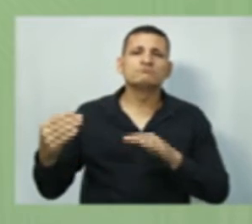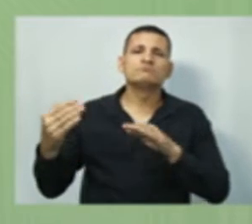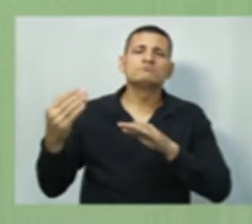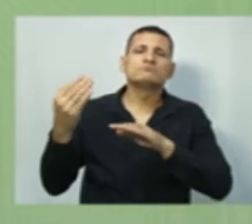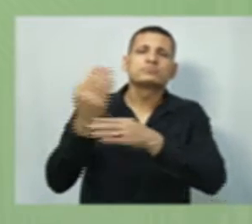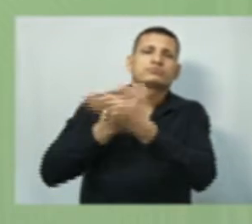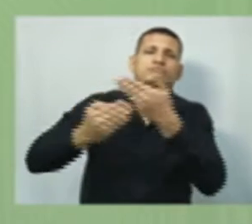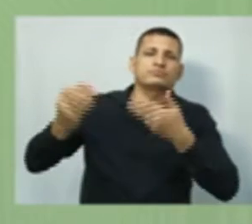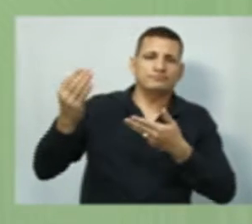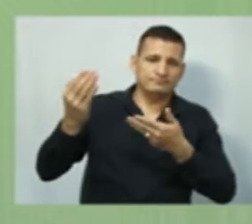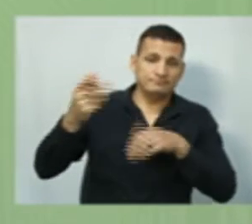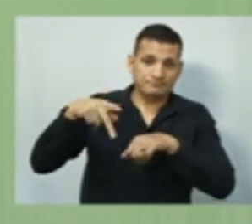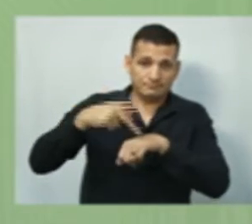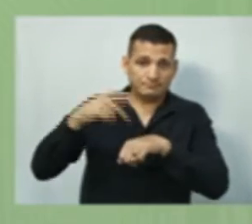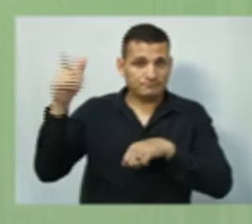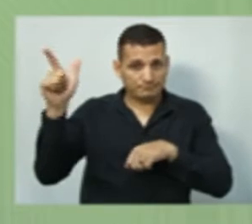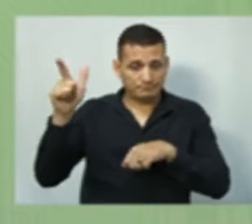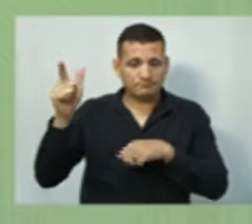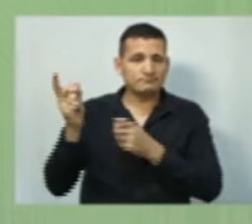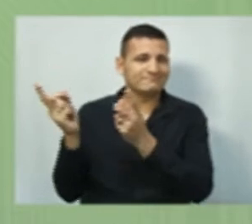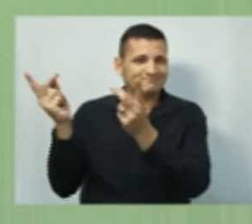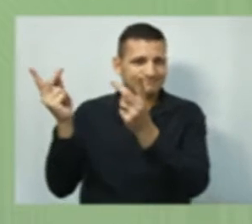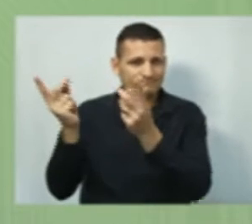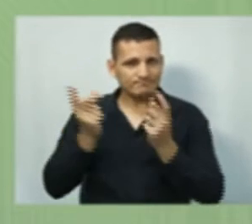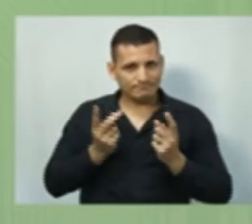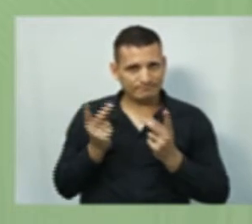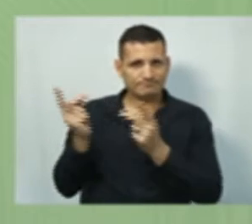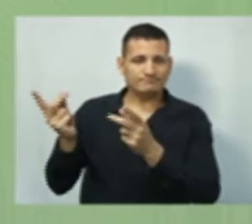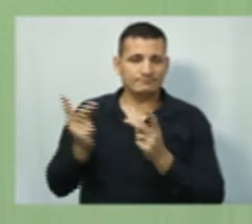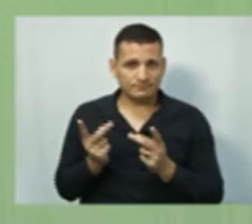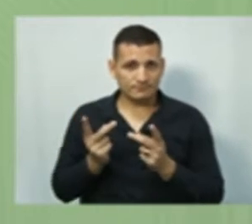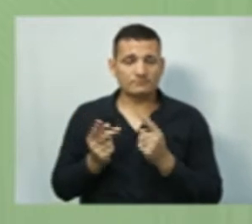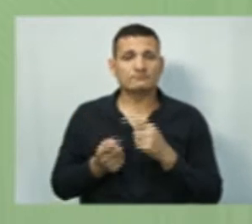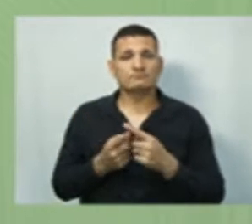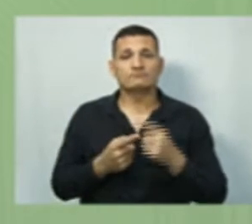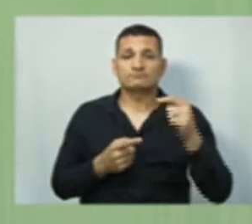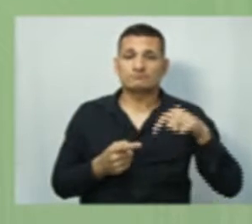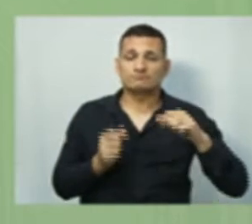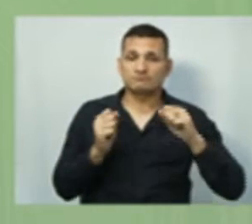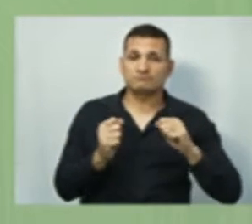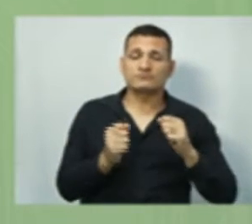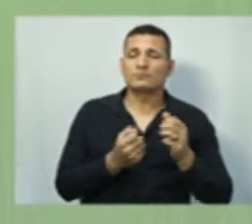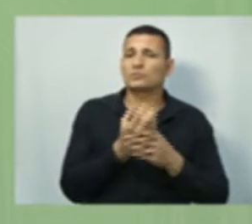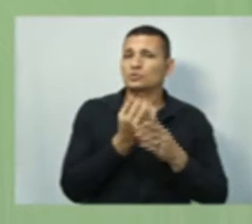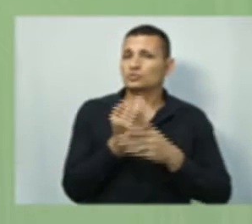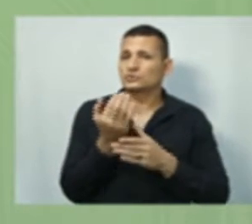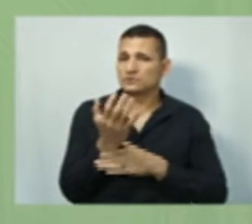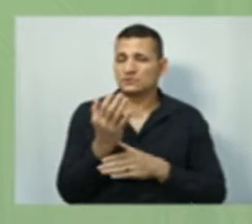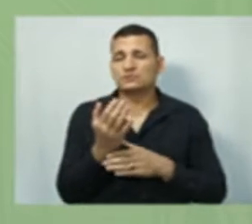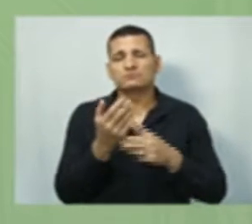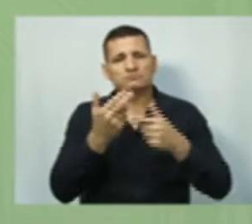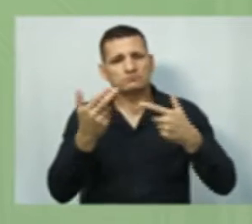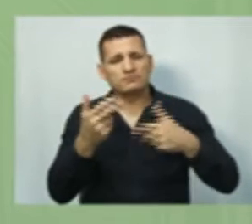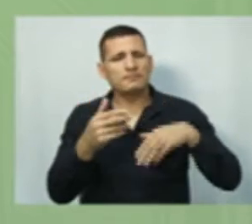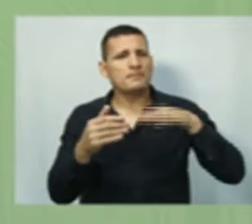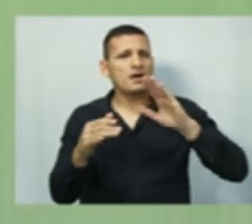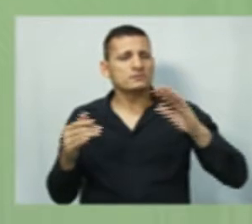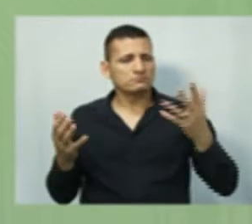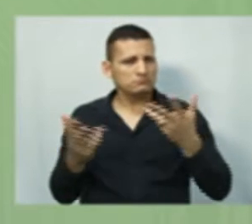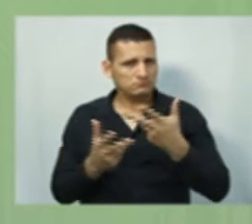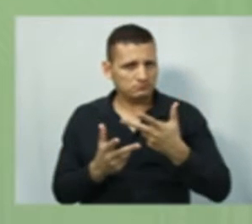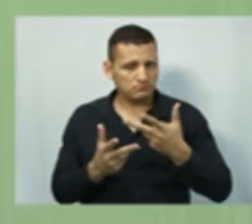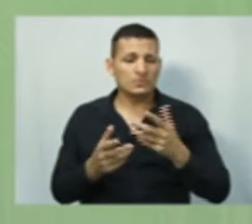outros países, pois poderíamos produzir aquilo em que somos mais eficientes e comprar das outras coisas dos